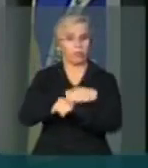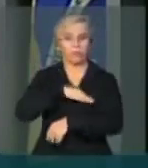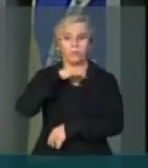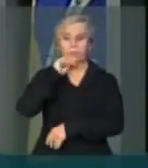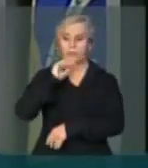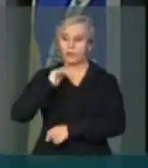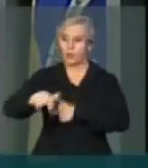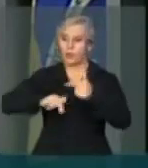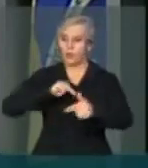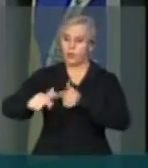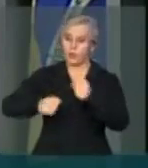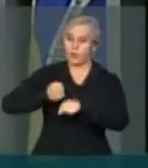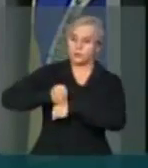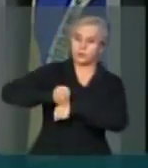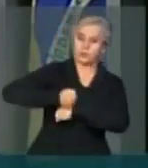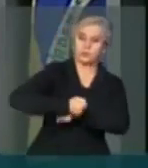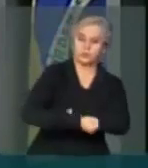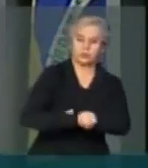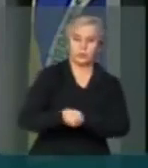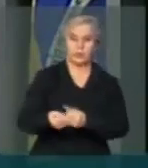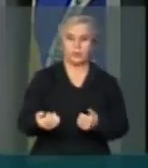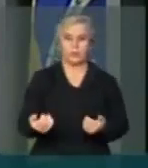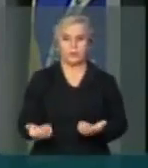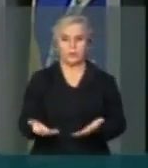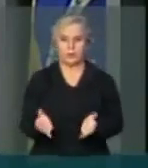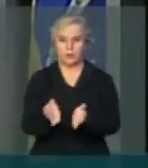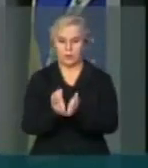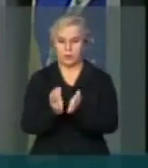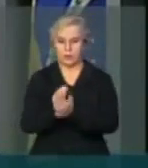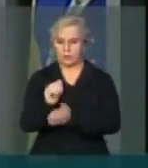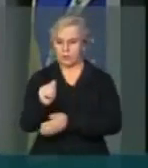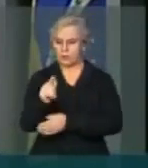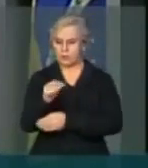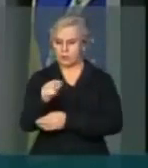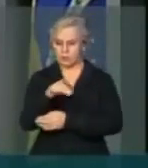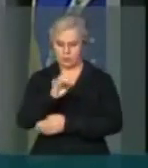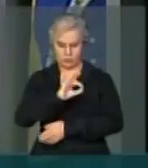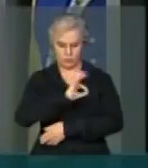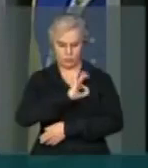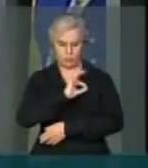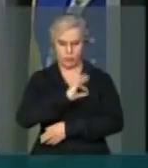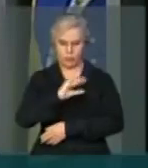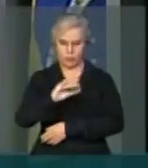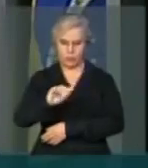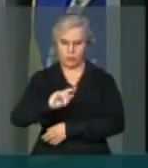de trabalho em cima deles, aonde os agentes da Polícia Civil